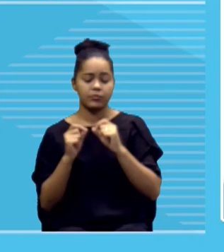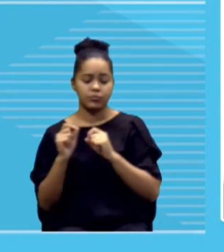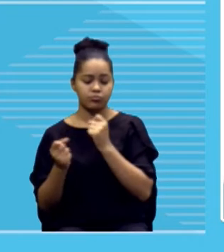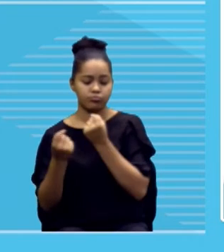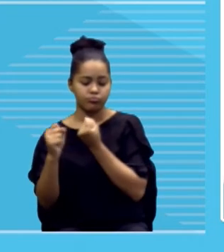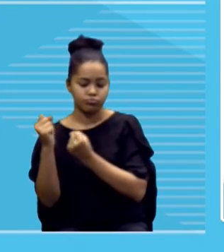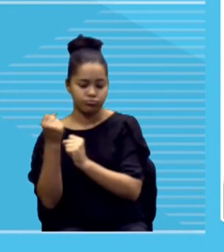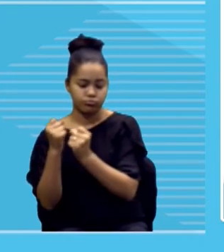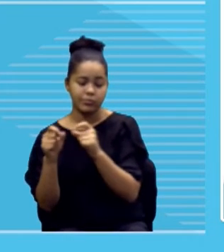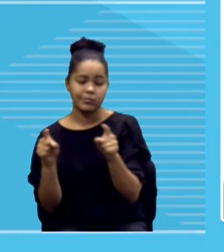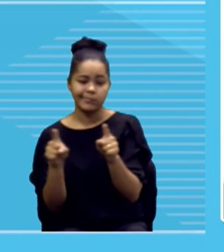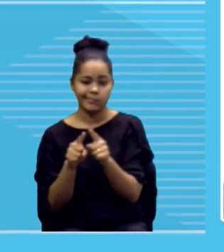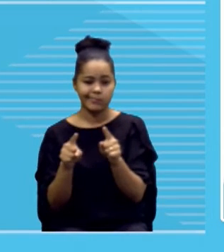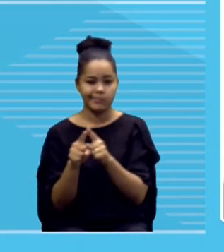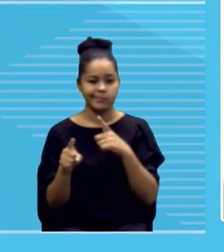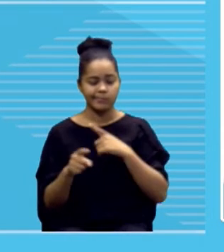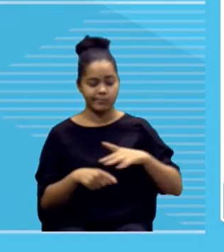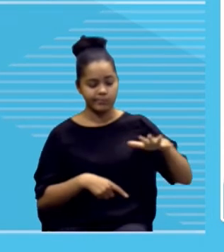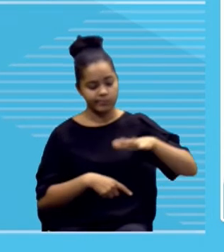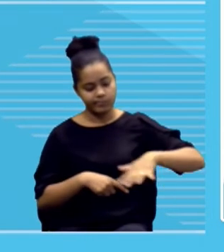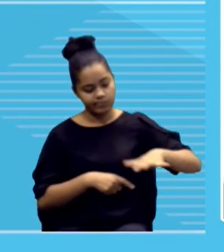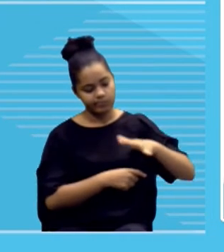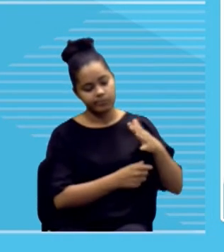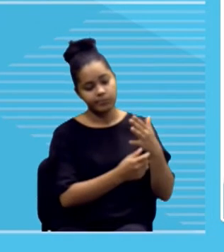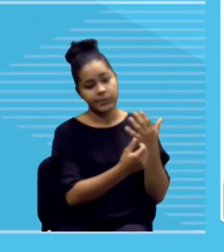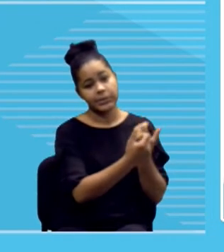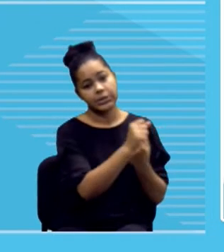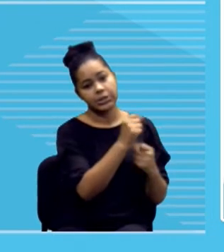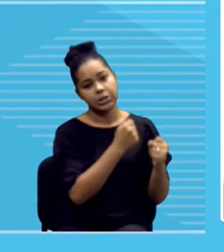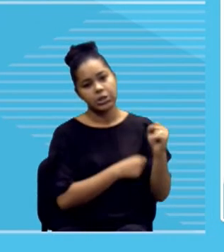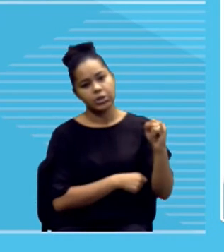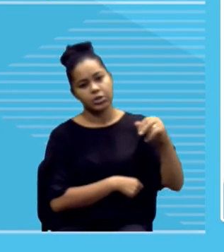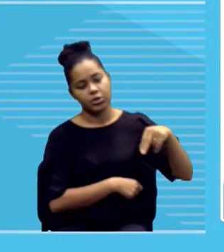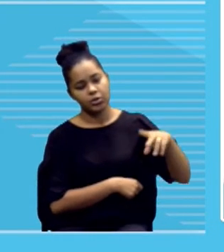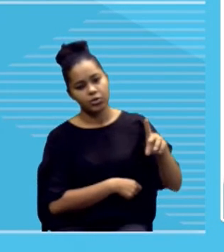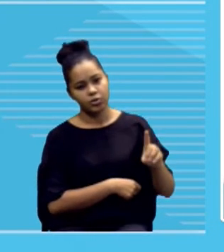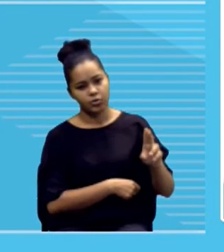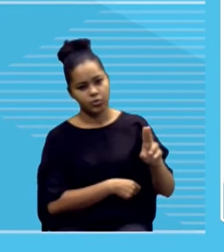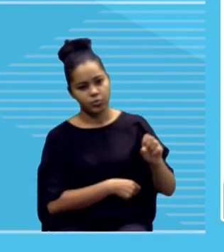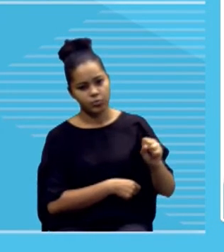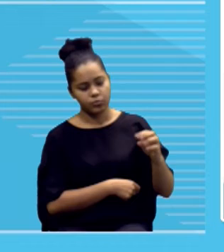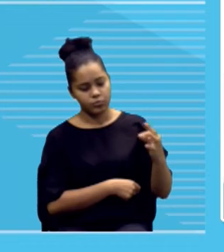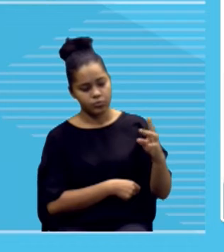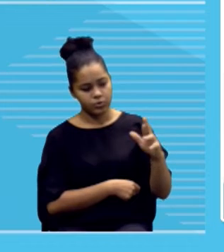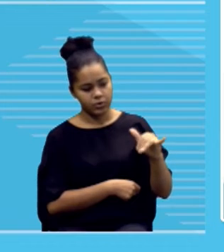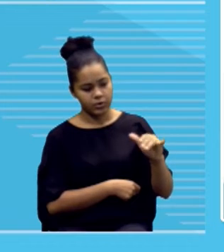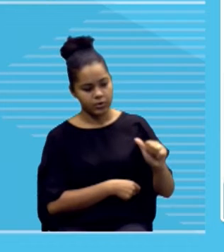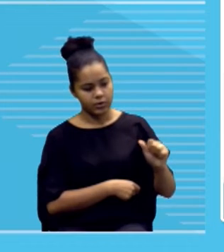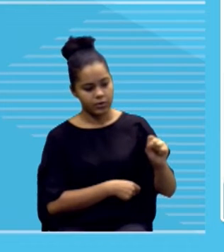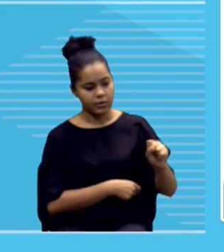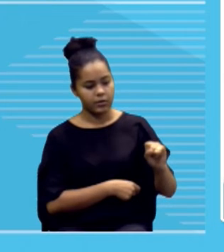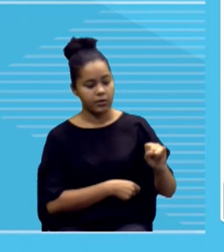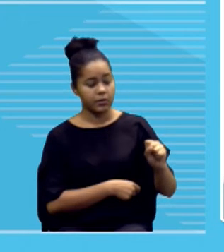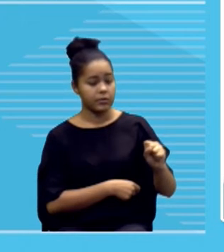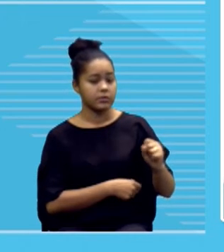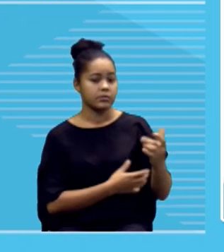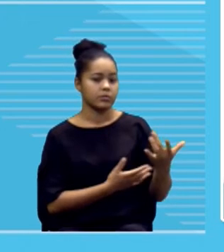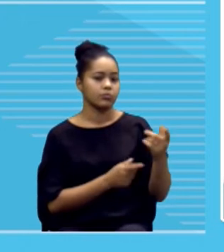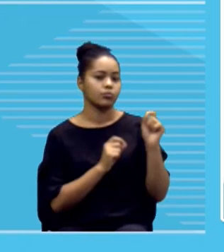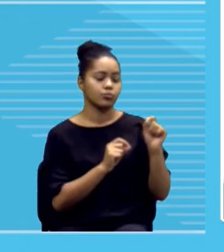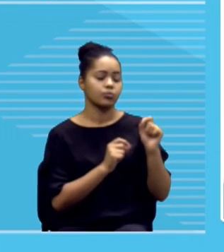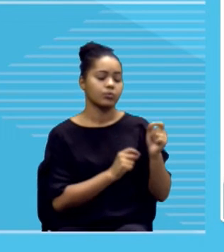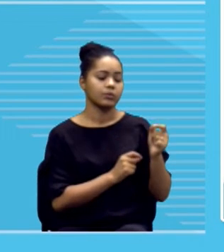regiões industriais. Aí, quando você fala de regiões industriais, você está falando de centros, né, que capitalizam